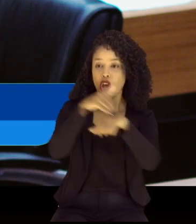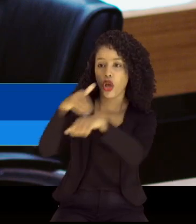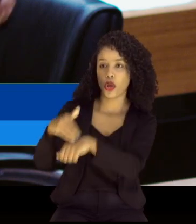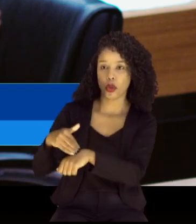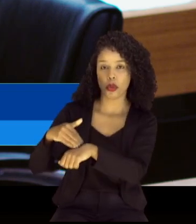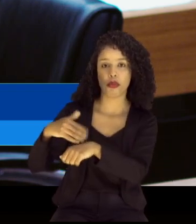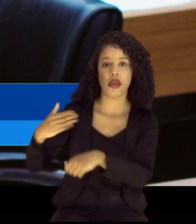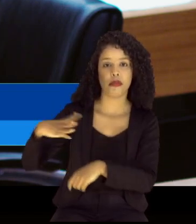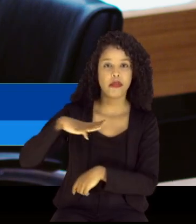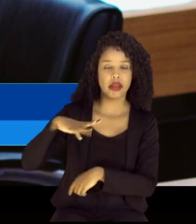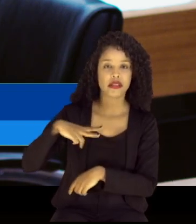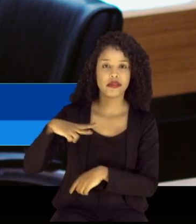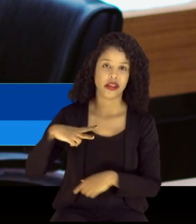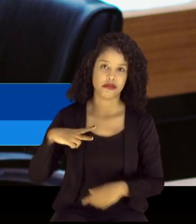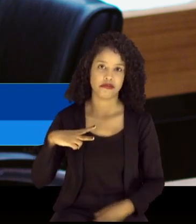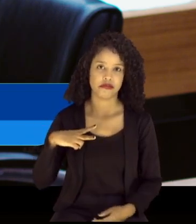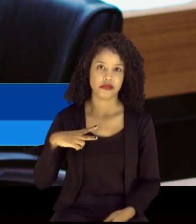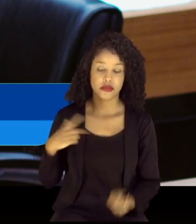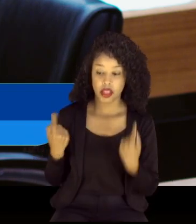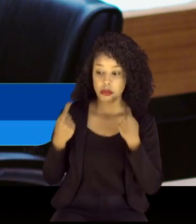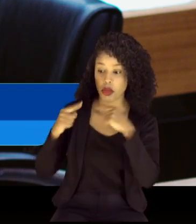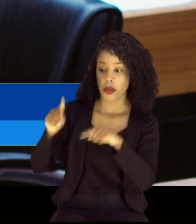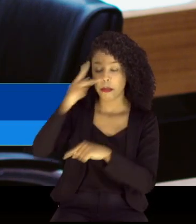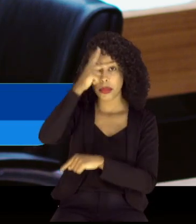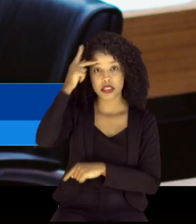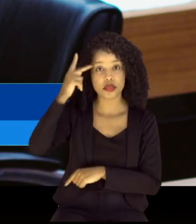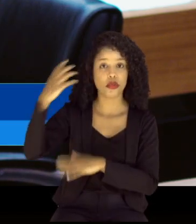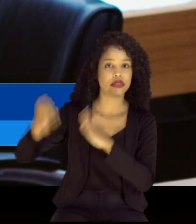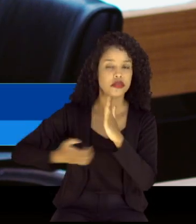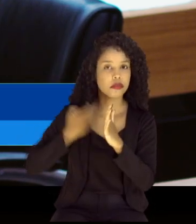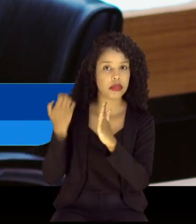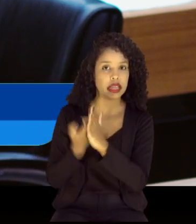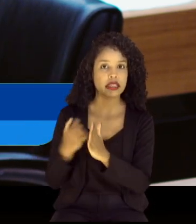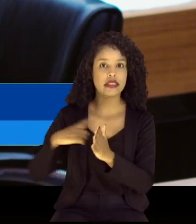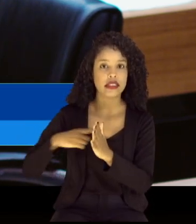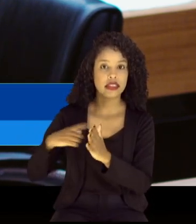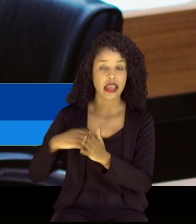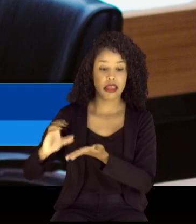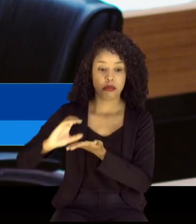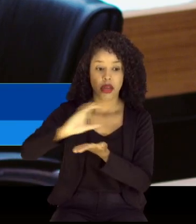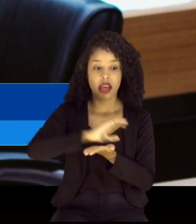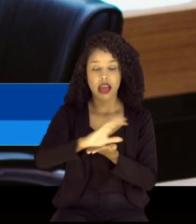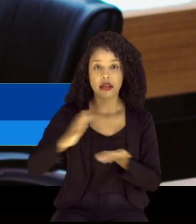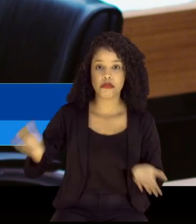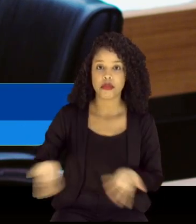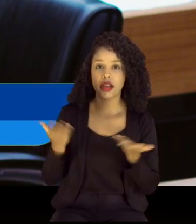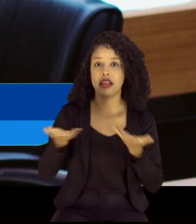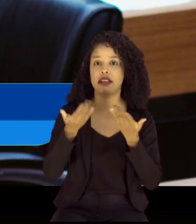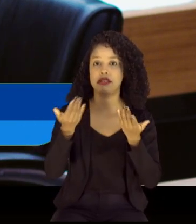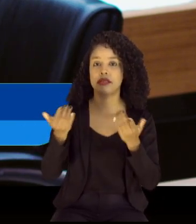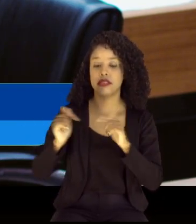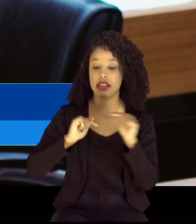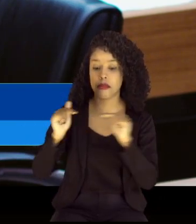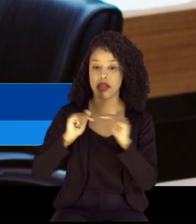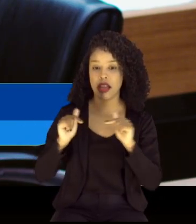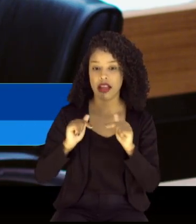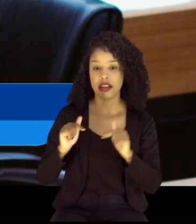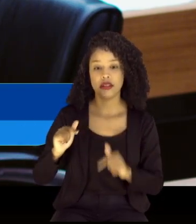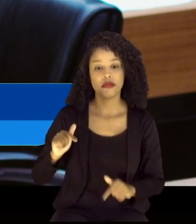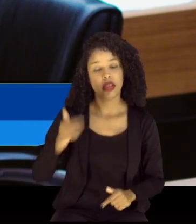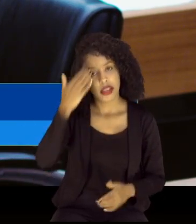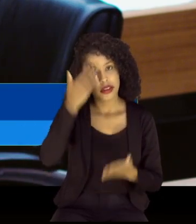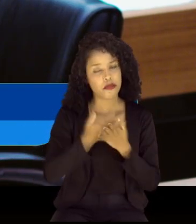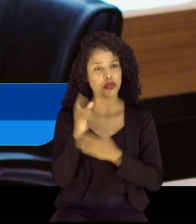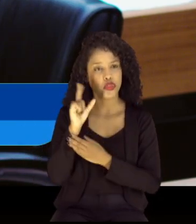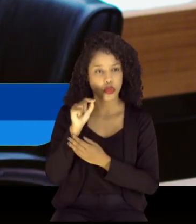contra o empresário, contra aqueles que produzem riqueza e distribuem riqueza através de renda e trabalho. Acho que a vergonha foi tão grande, Feitosa, que ela apagou o tweet